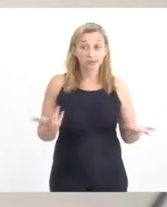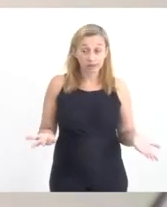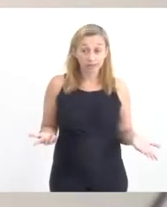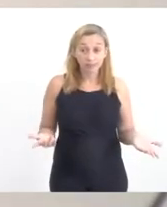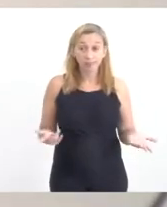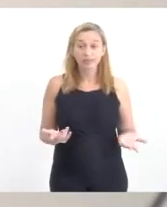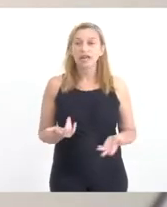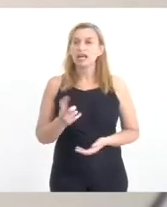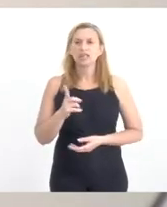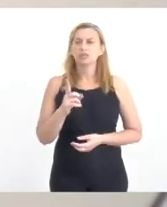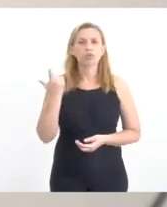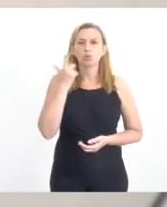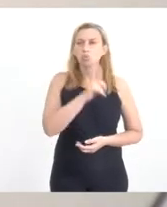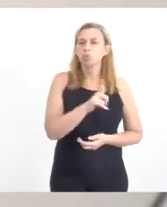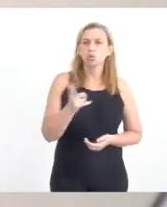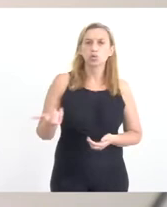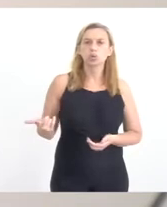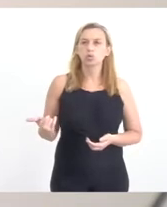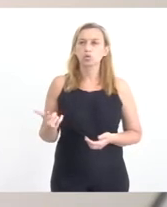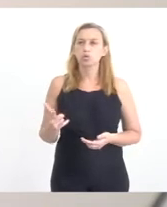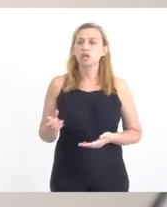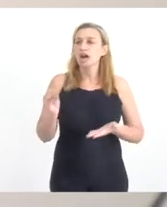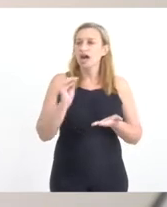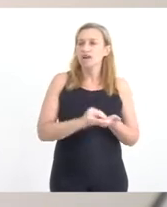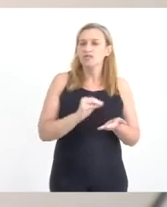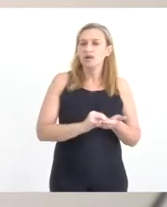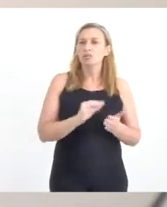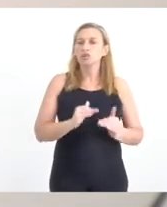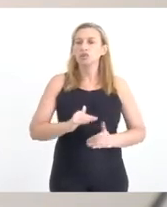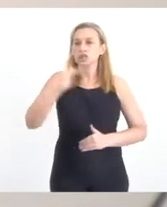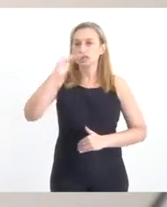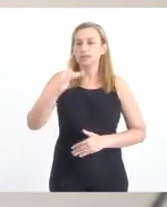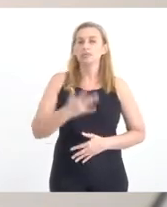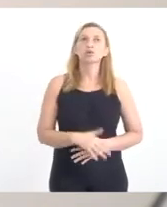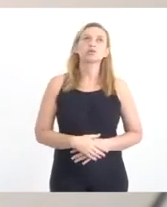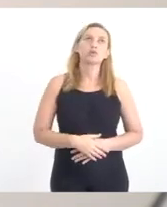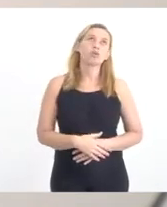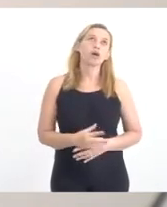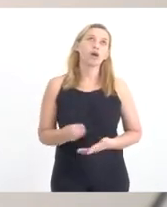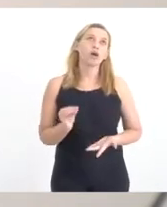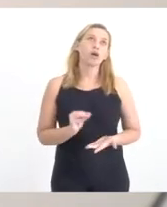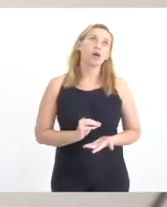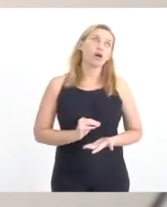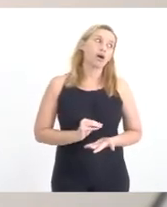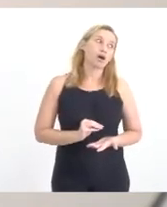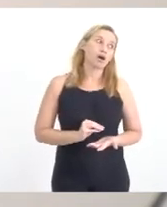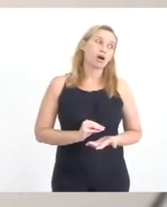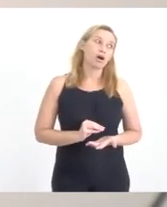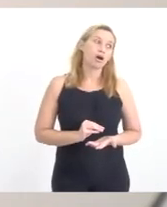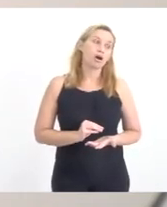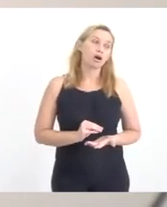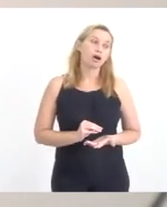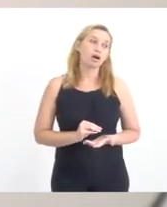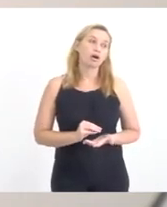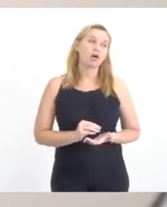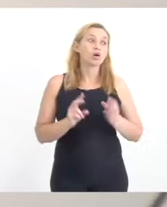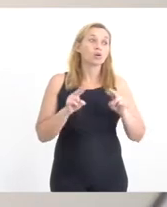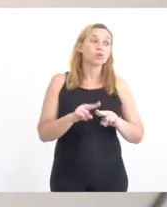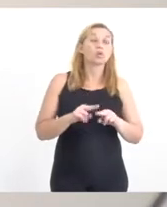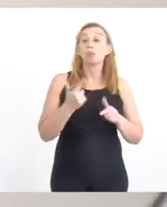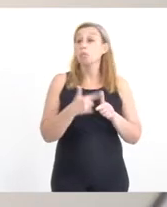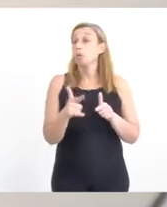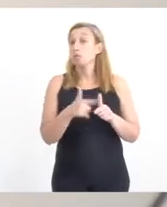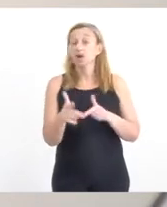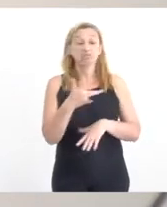né Elas não vão conseguir recuperar a falta de crescimento a falta de enfim as causas de